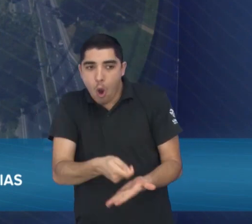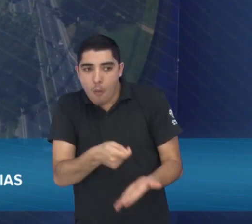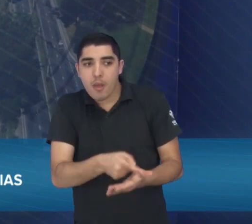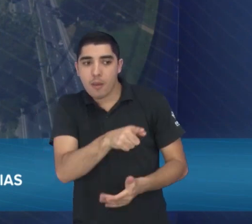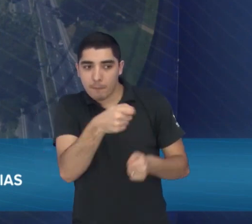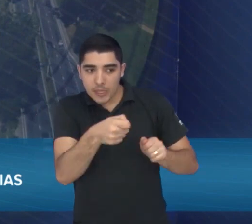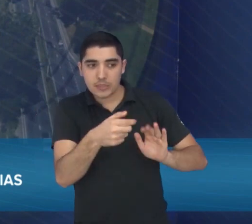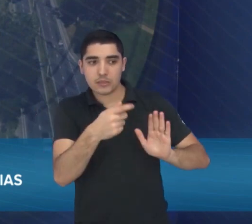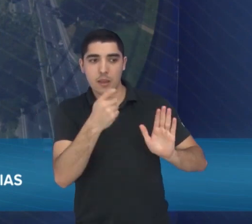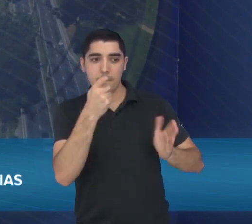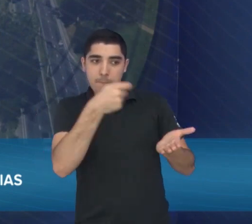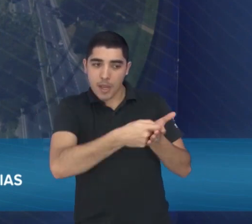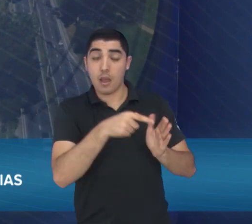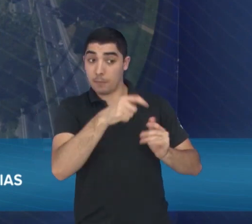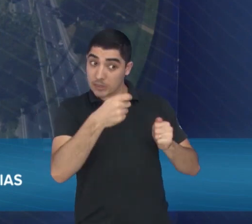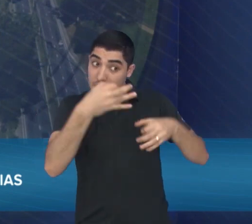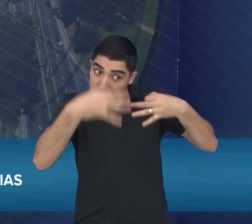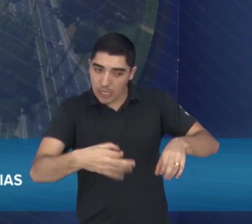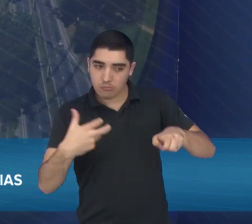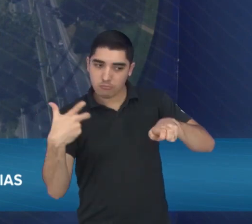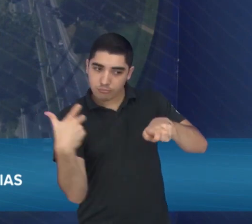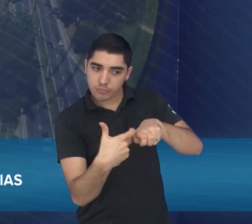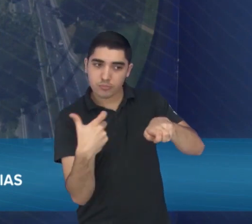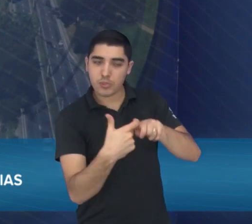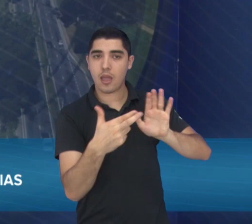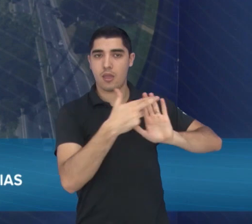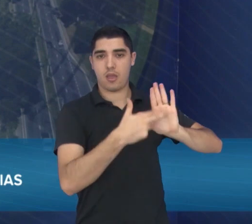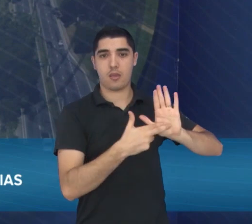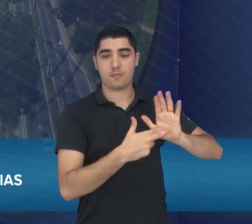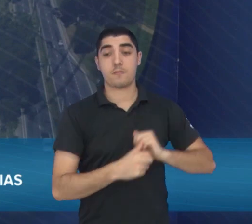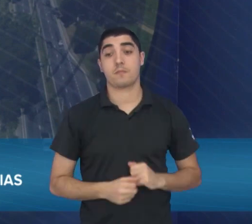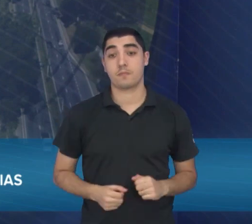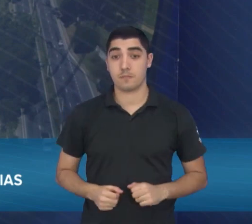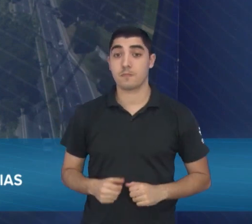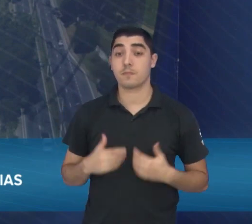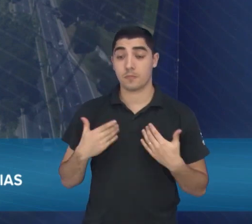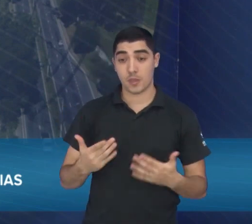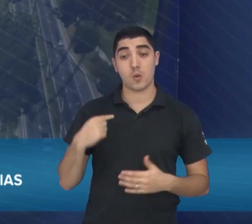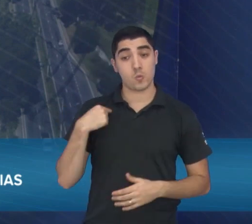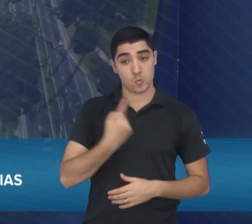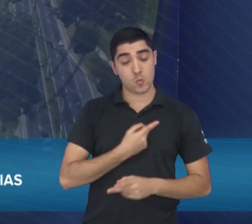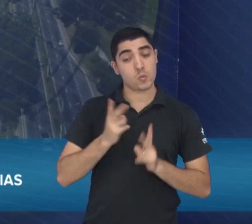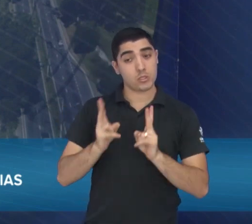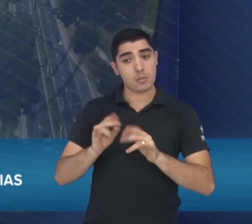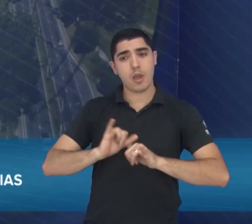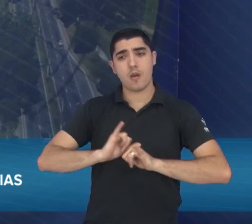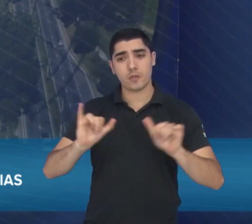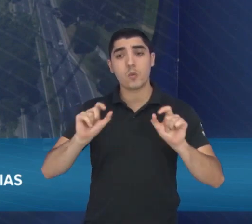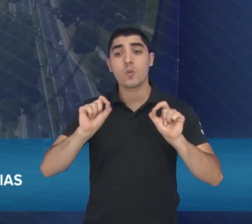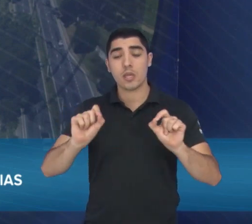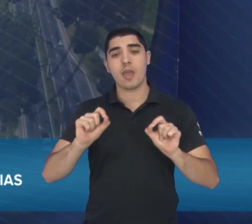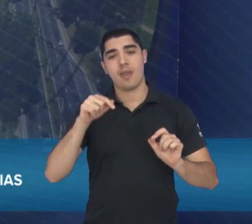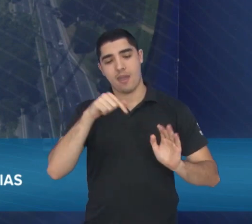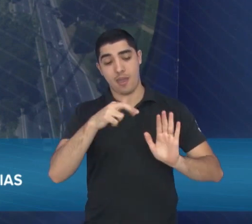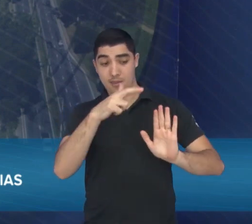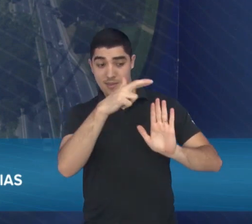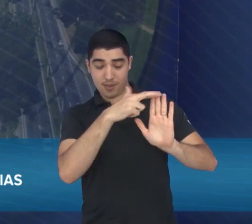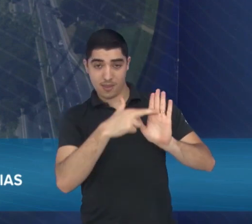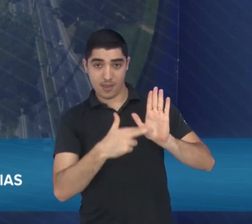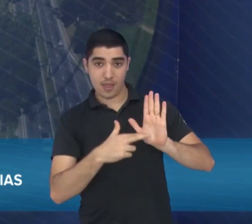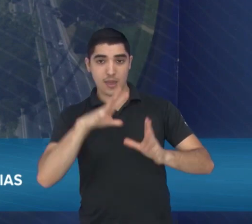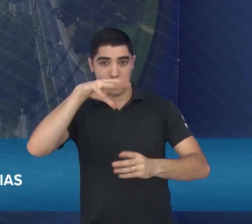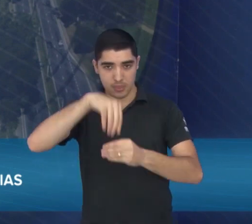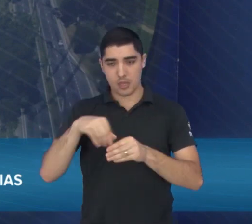em dia. Nós sempre procuramos aplicar o quê? Colocar essa exigência dentro do regimento interno ou regulamento interno